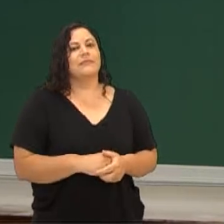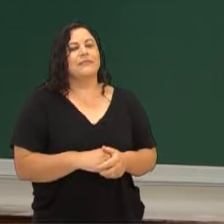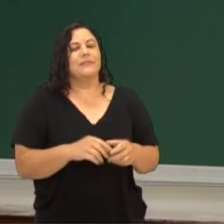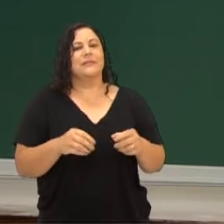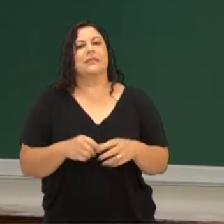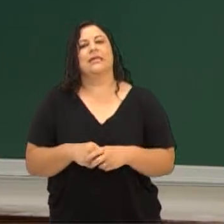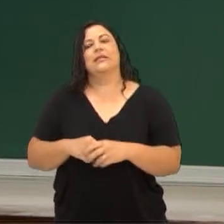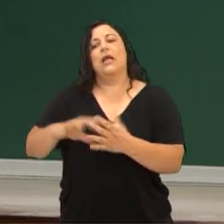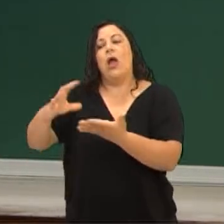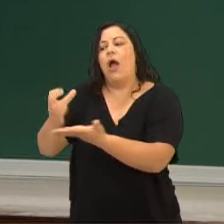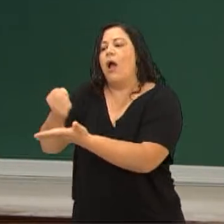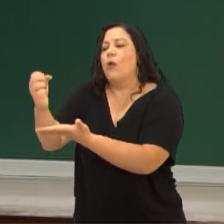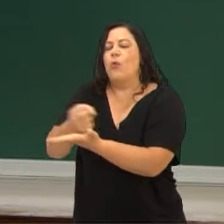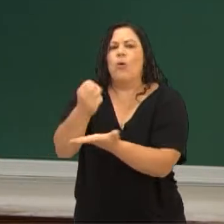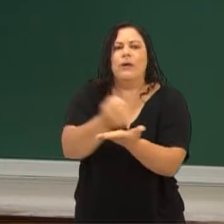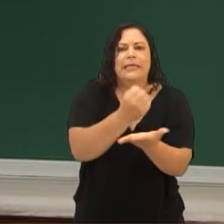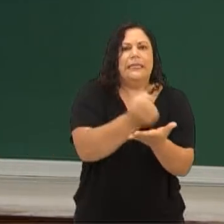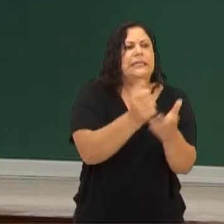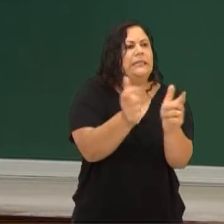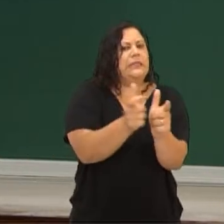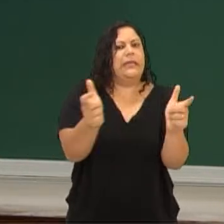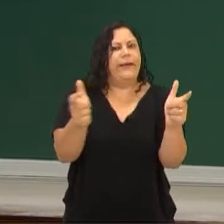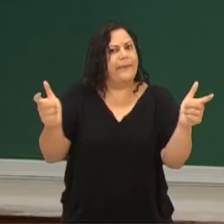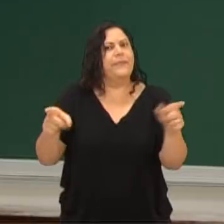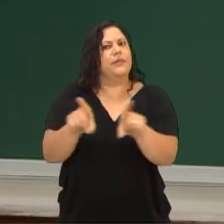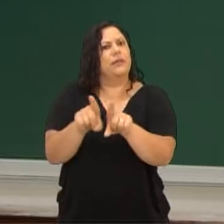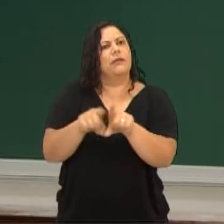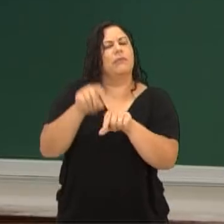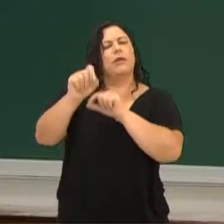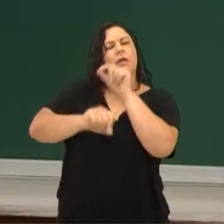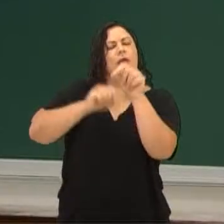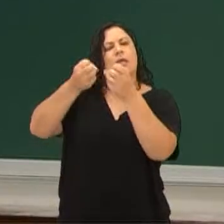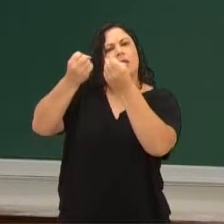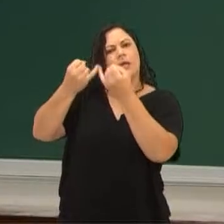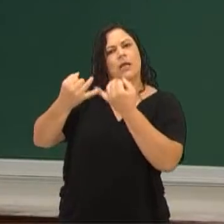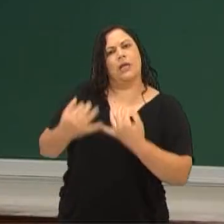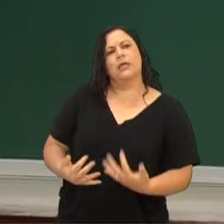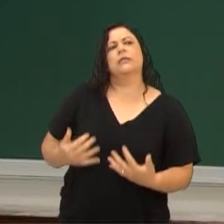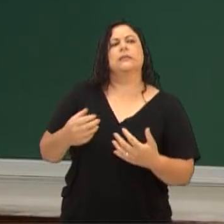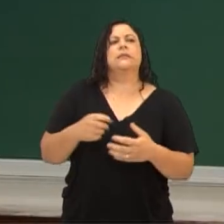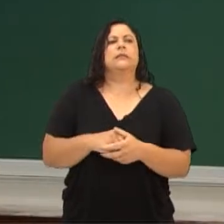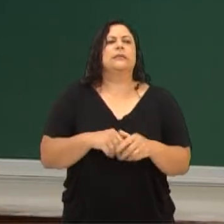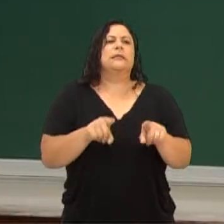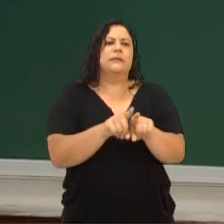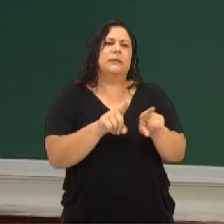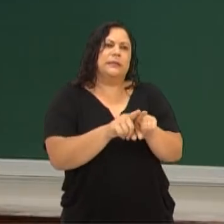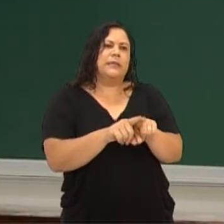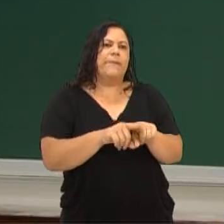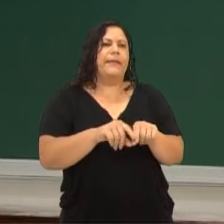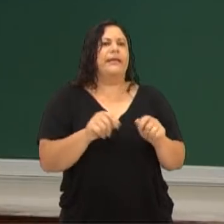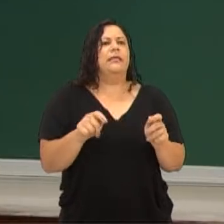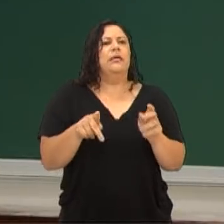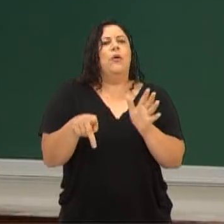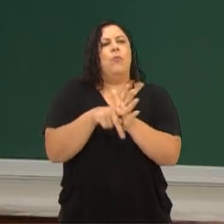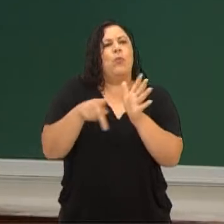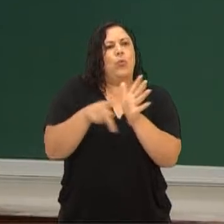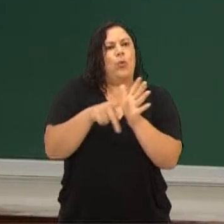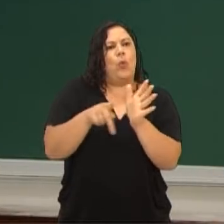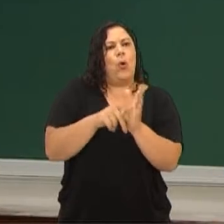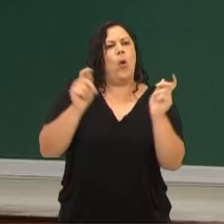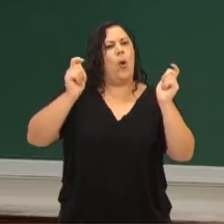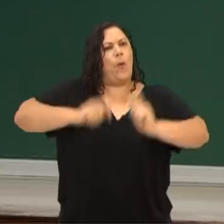né? E quem explica isso é o criador da Kitovu, uma startup, lembra das startups africanas? É uma startup que